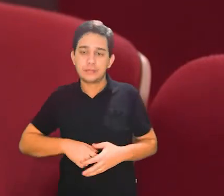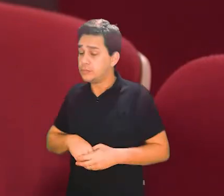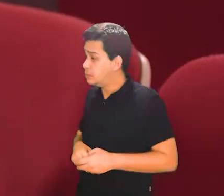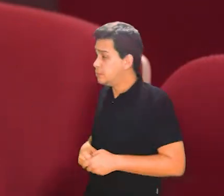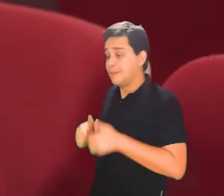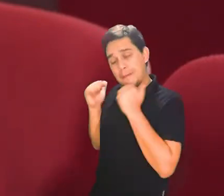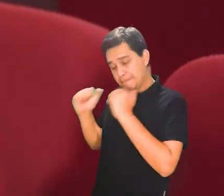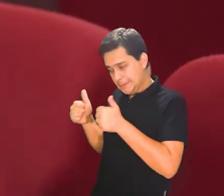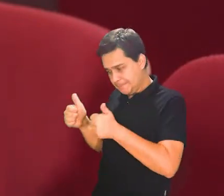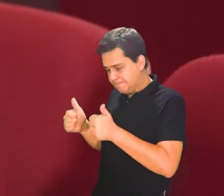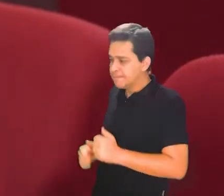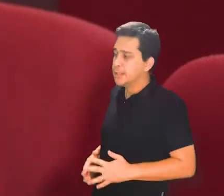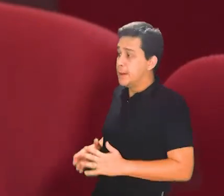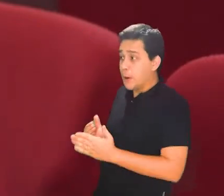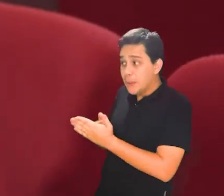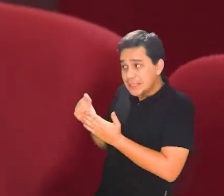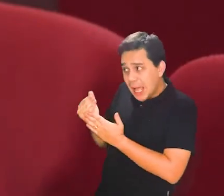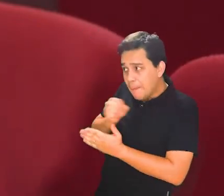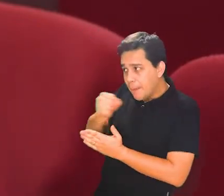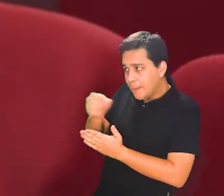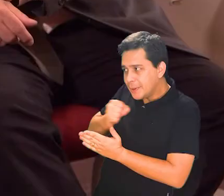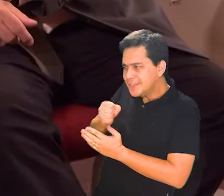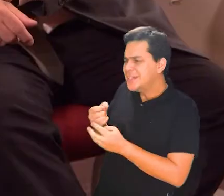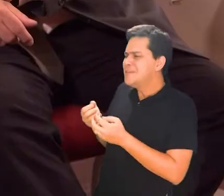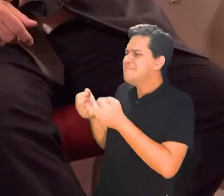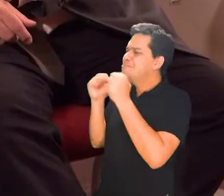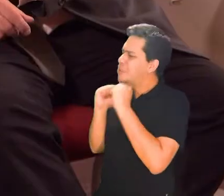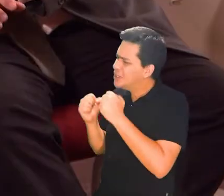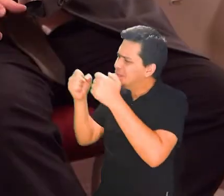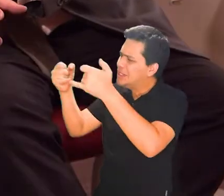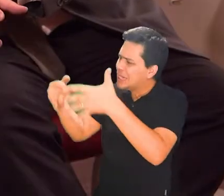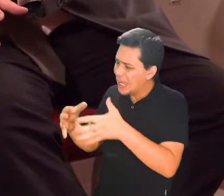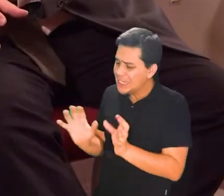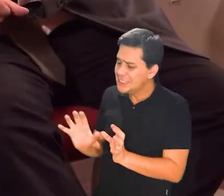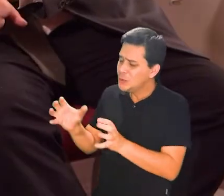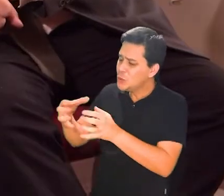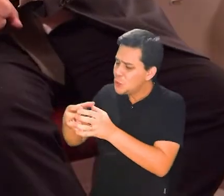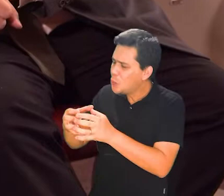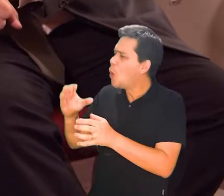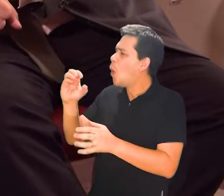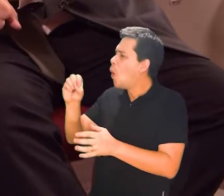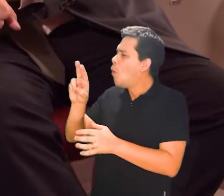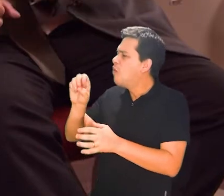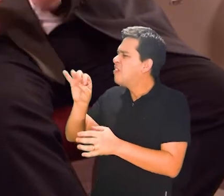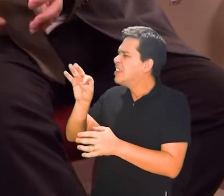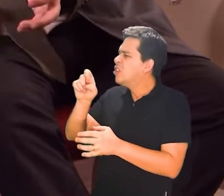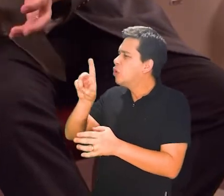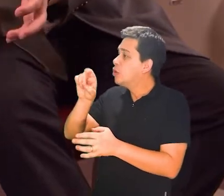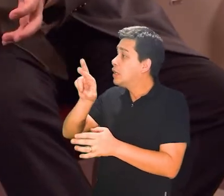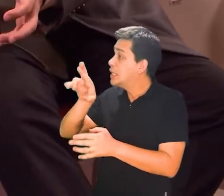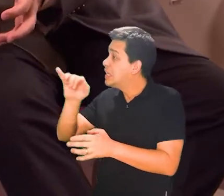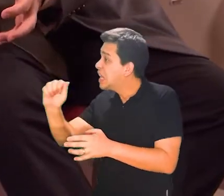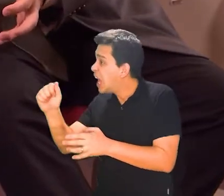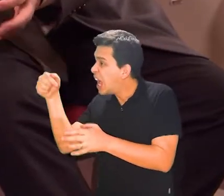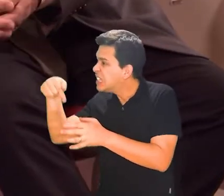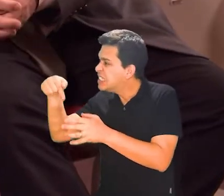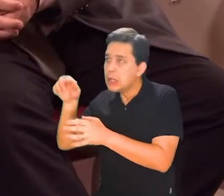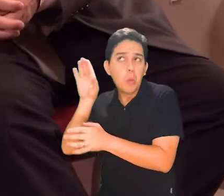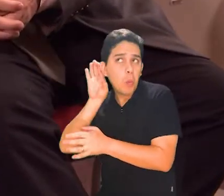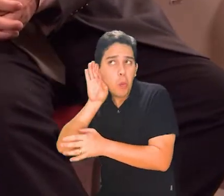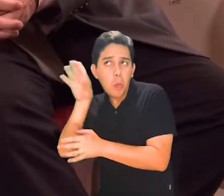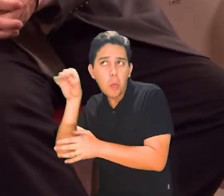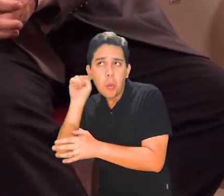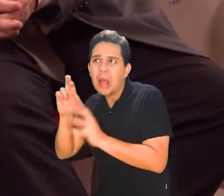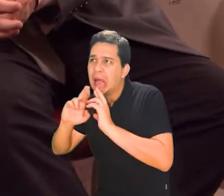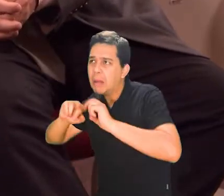explicar o que é e como funciona a ouvidoria do MPRJ? A ouvidoria do Ministério Público é um órgão auxiliar da administração,